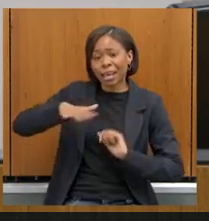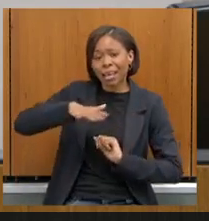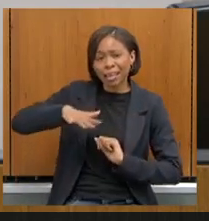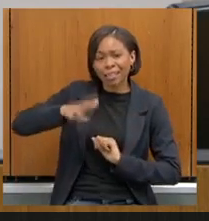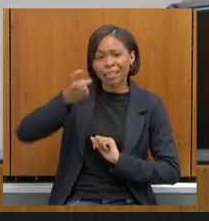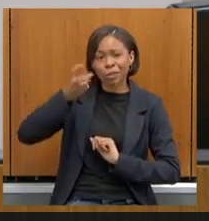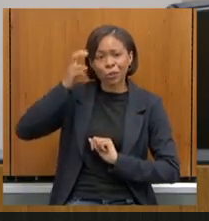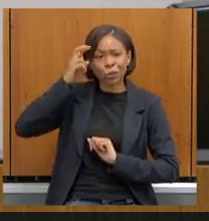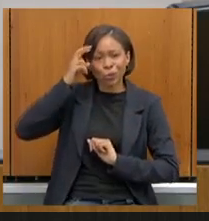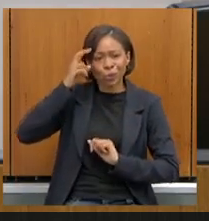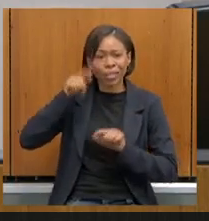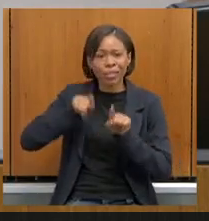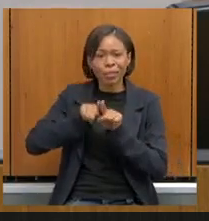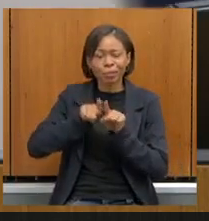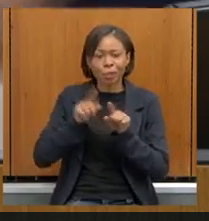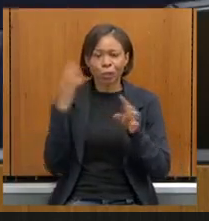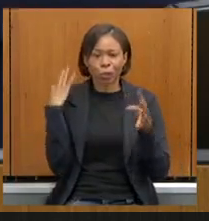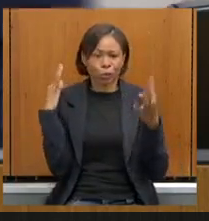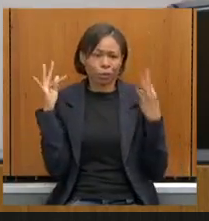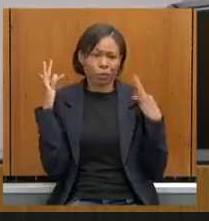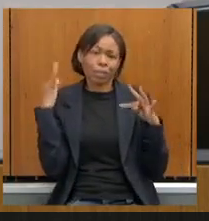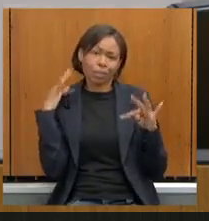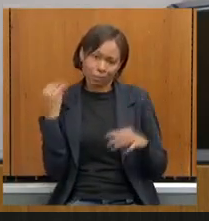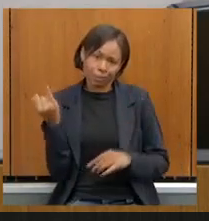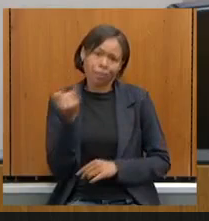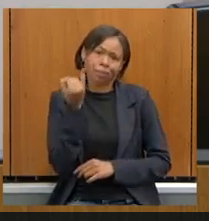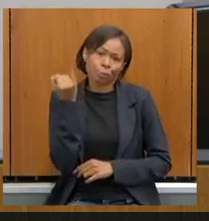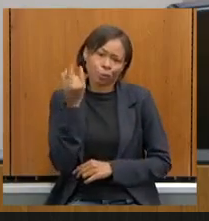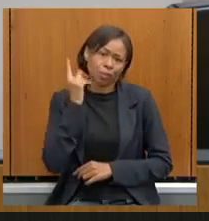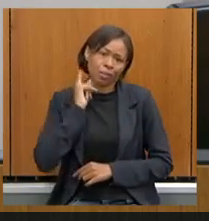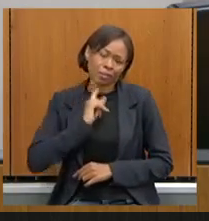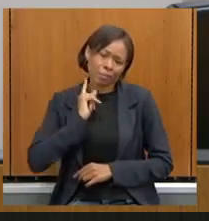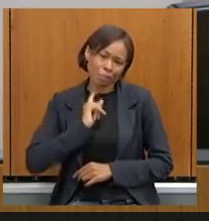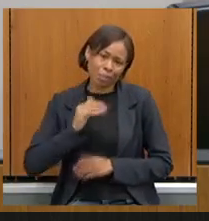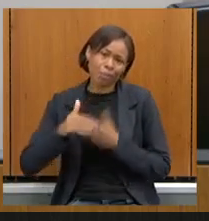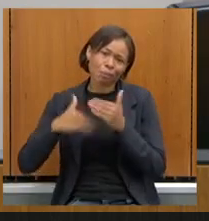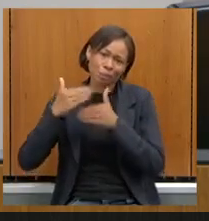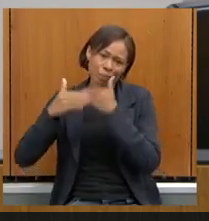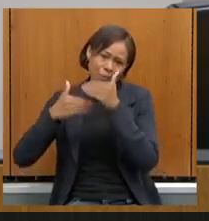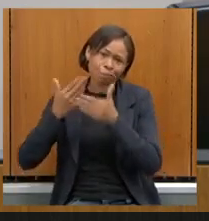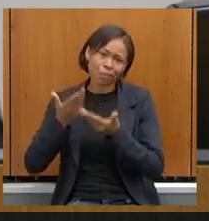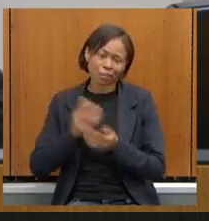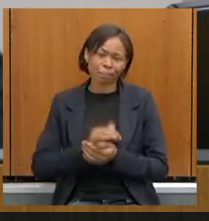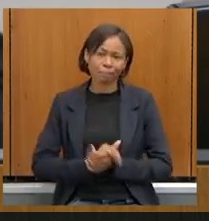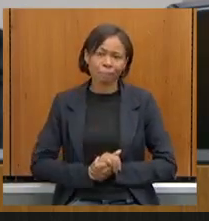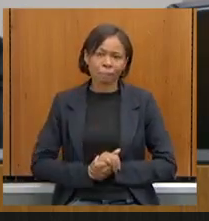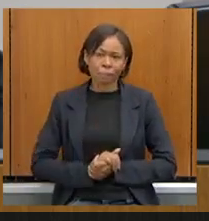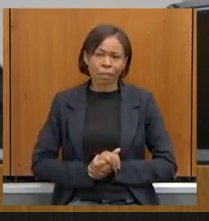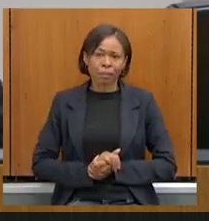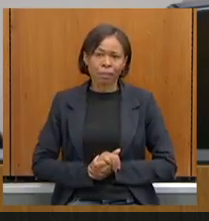na cultura, no turismo de Minas Gerais, no desenvolvimento de Minas Gerais. Então, secretário,